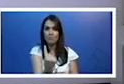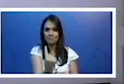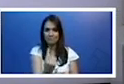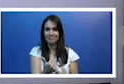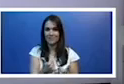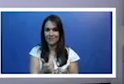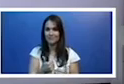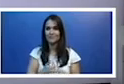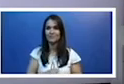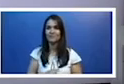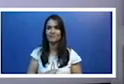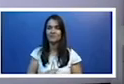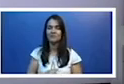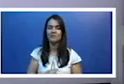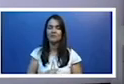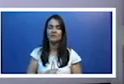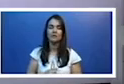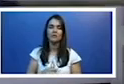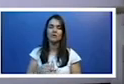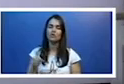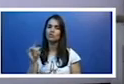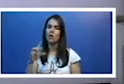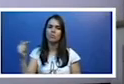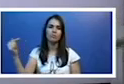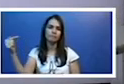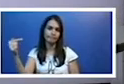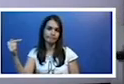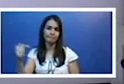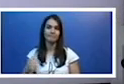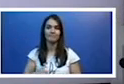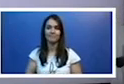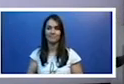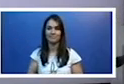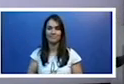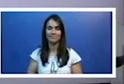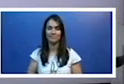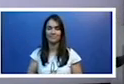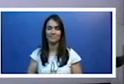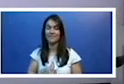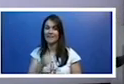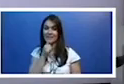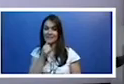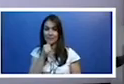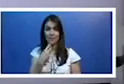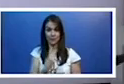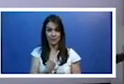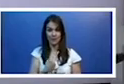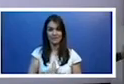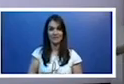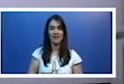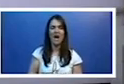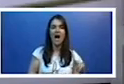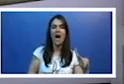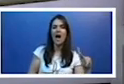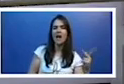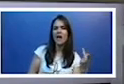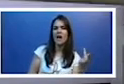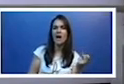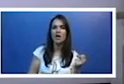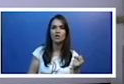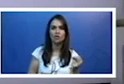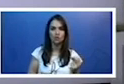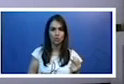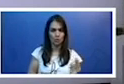NO3 também é 1, eu poderia colocar só um tracinho. No segundo exemplo, a fórmula H2SO4. Eu tenho